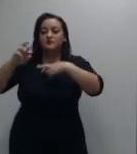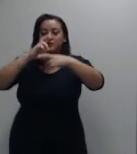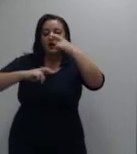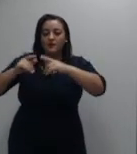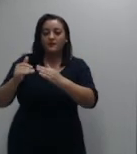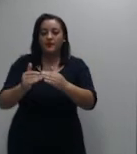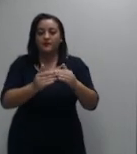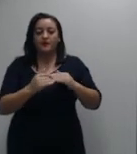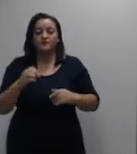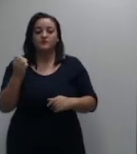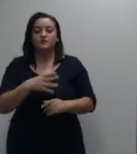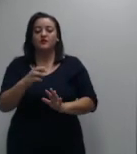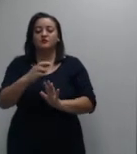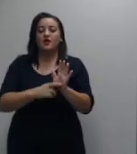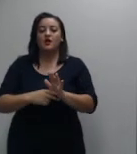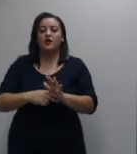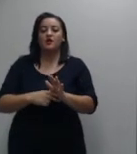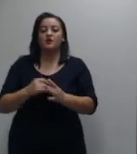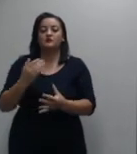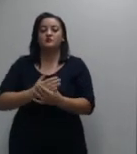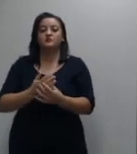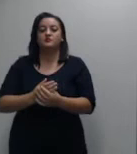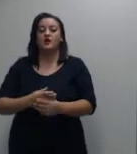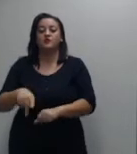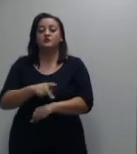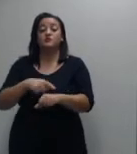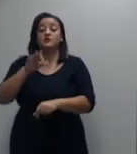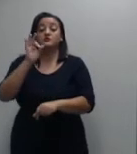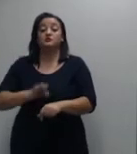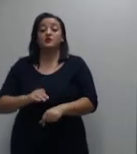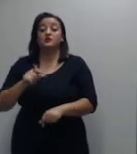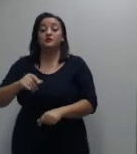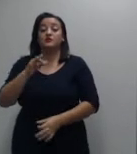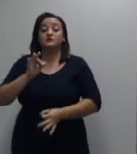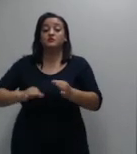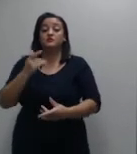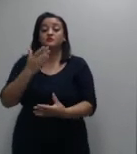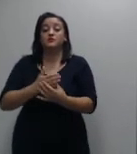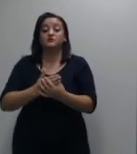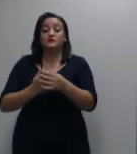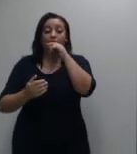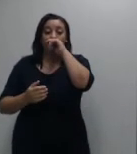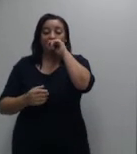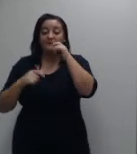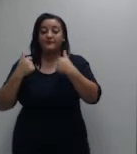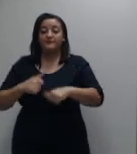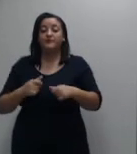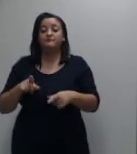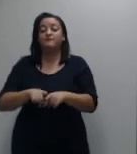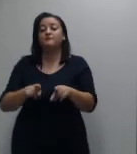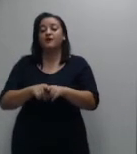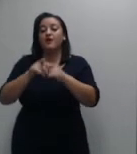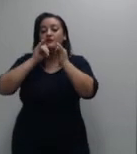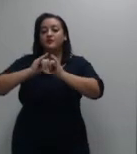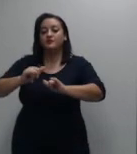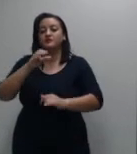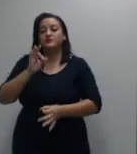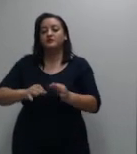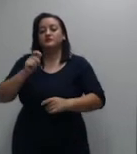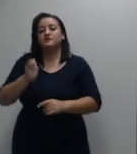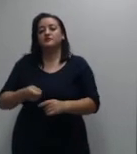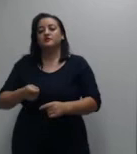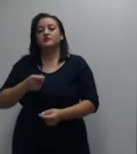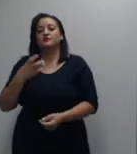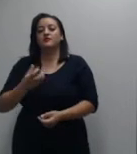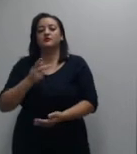das normas processuais do país competente em que ajuizada a ação e proferida a sentença E se ele algum lugar pois